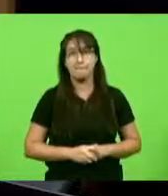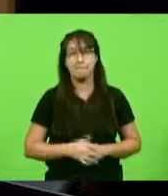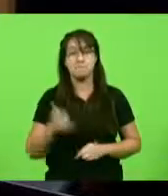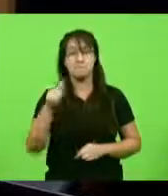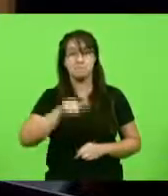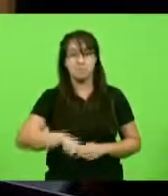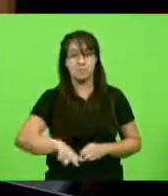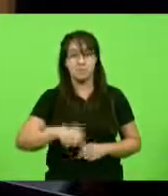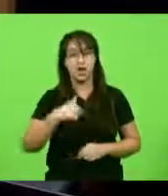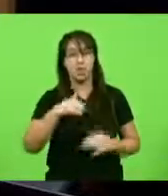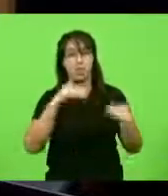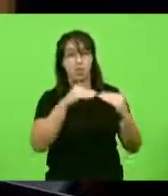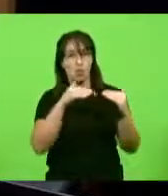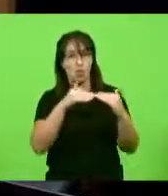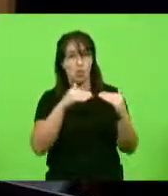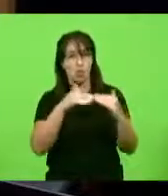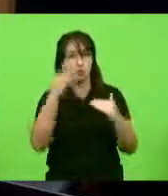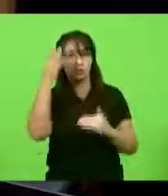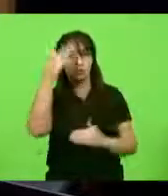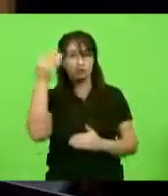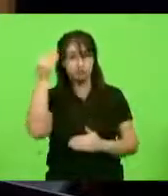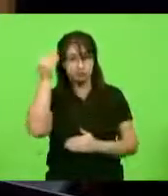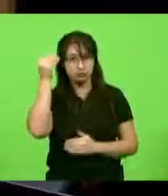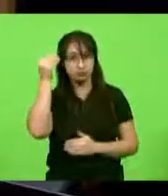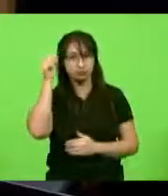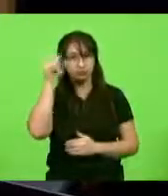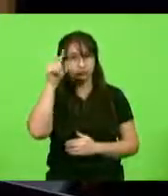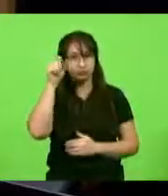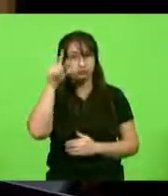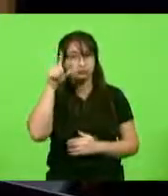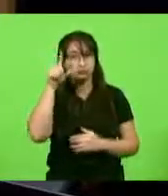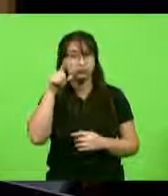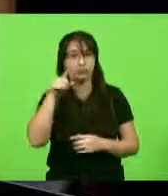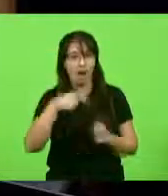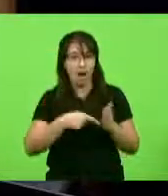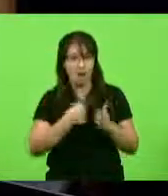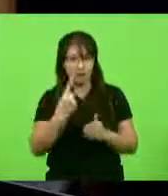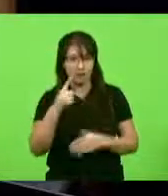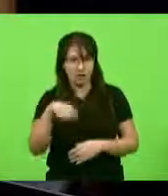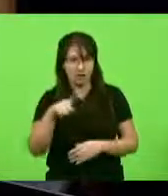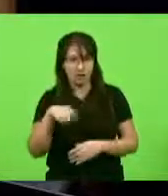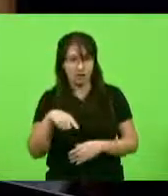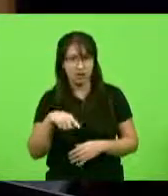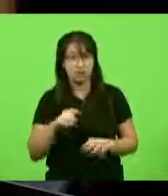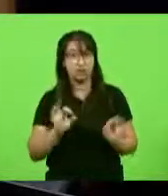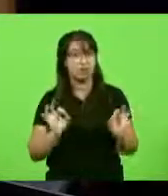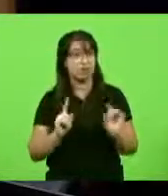com a deputada Luciane Carminati, mas que não é a primeira vez. E eu tenho,